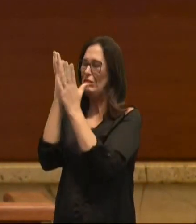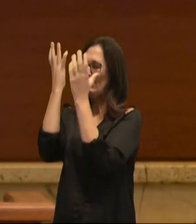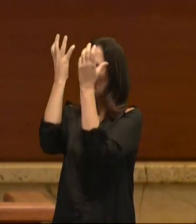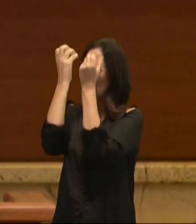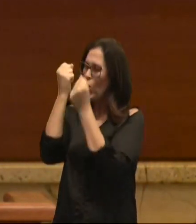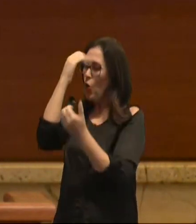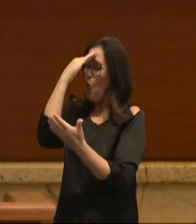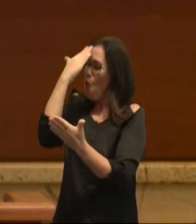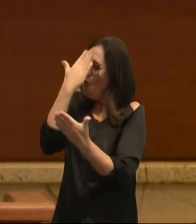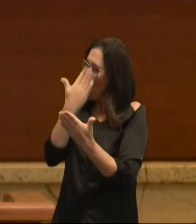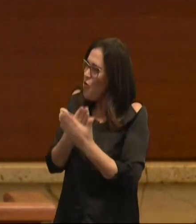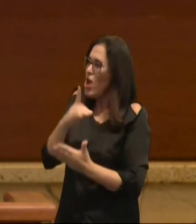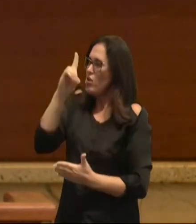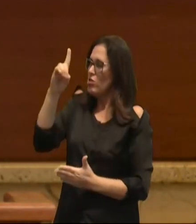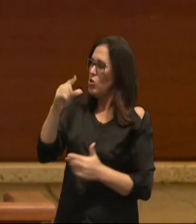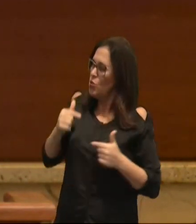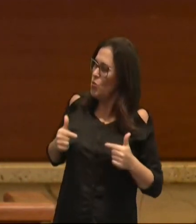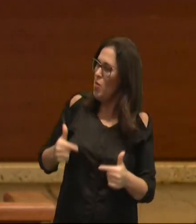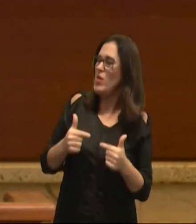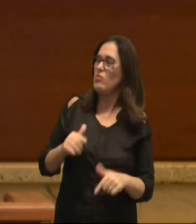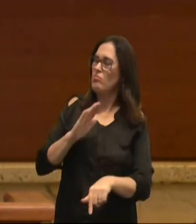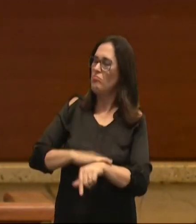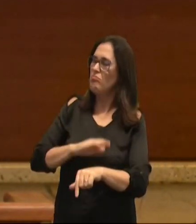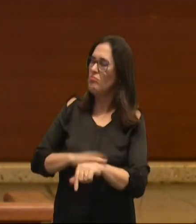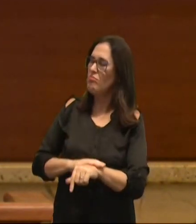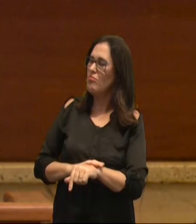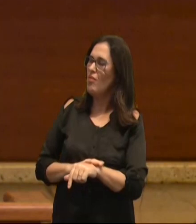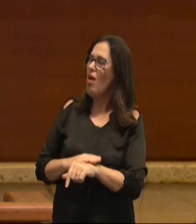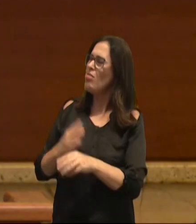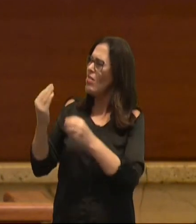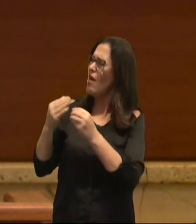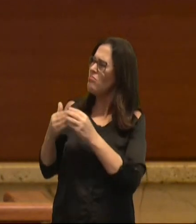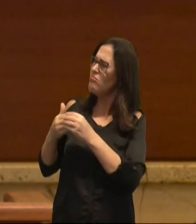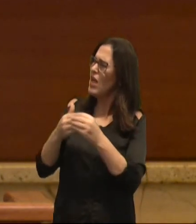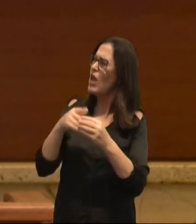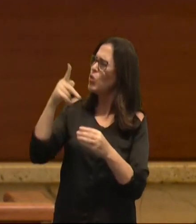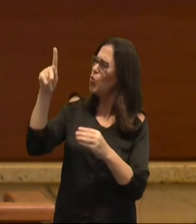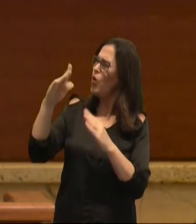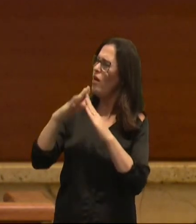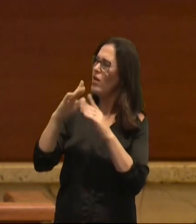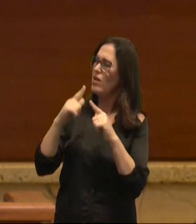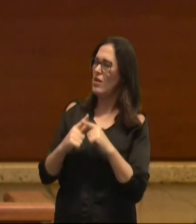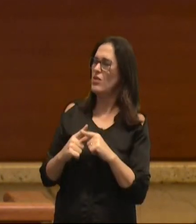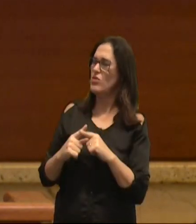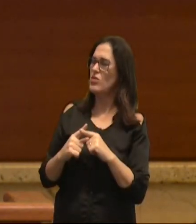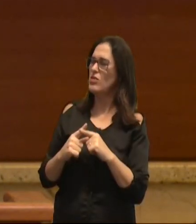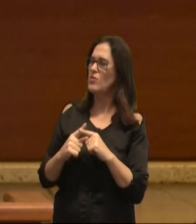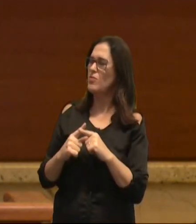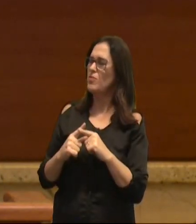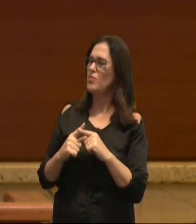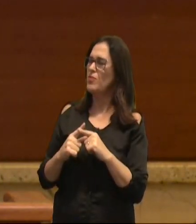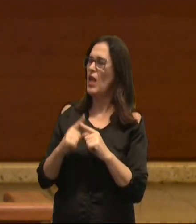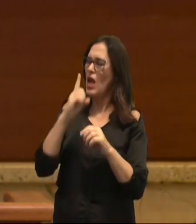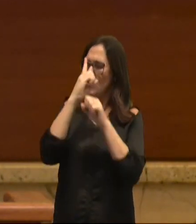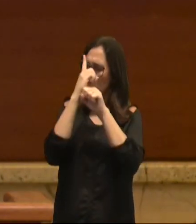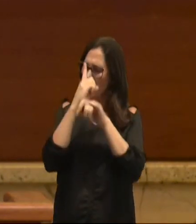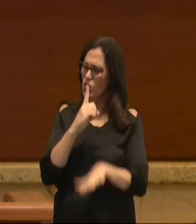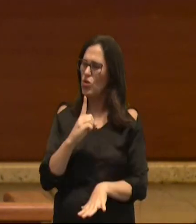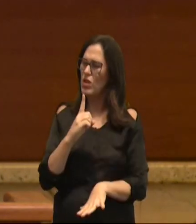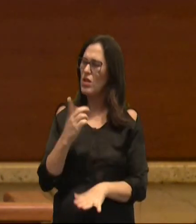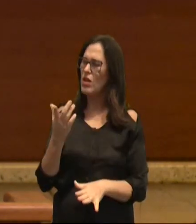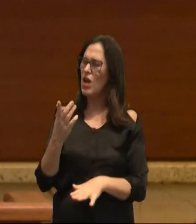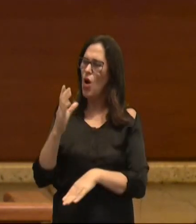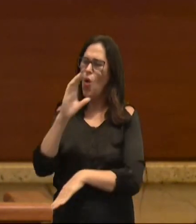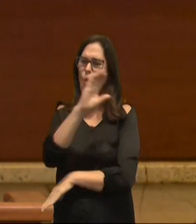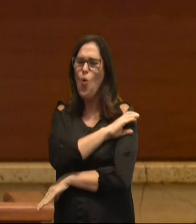neste momento de luta, Pai. Dá-nos também, ó Deus, o direcionamento, a Tua igreja, a diretoria da Tua igreja, o